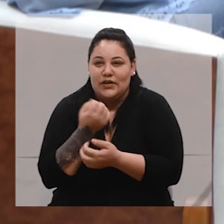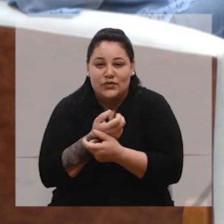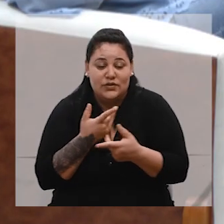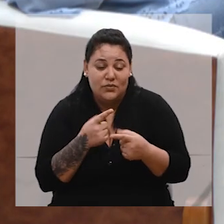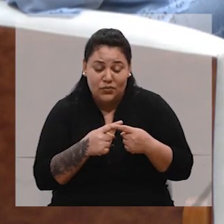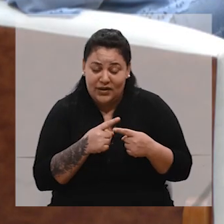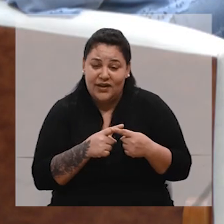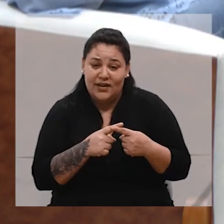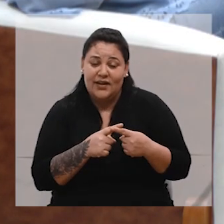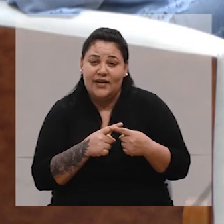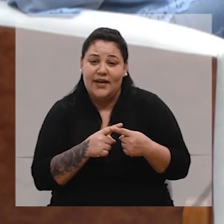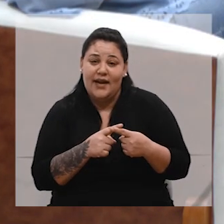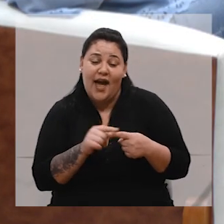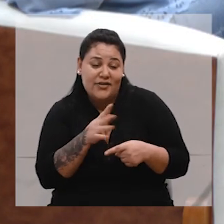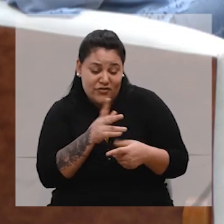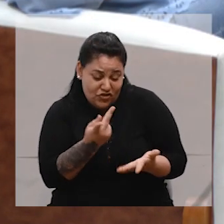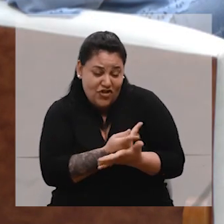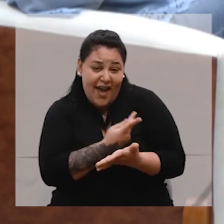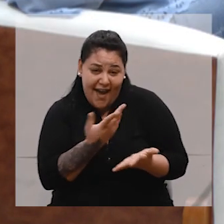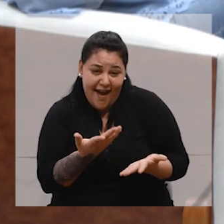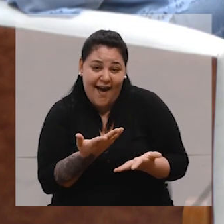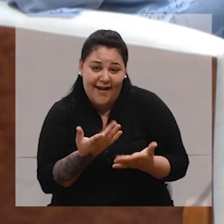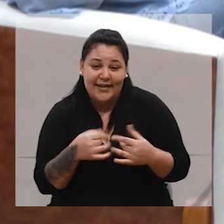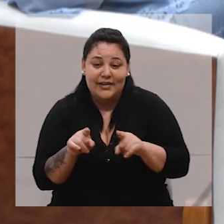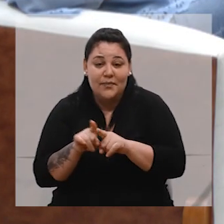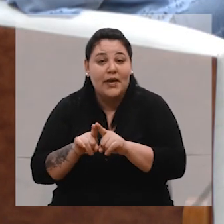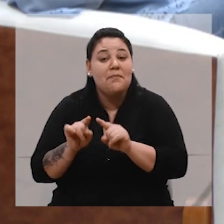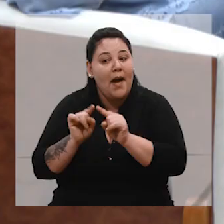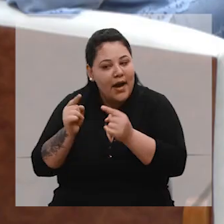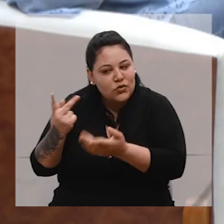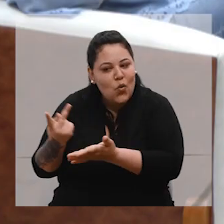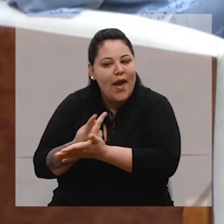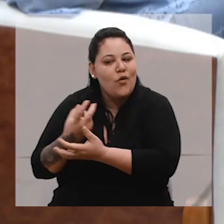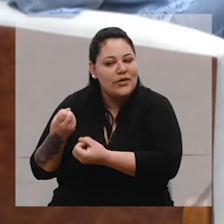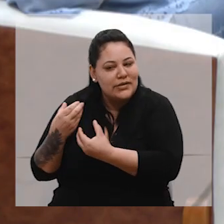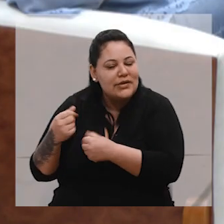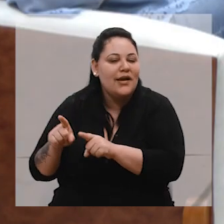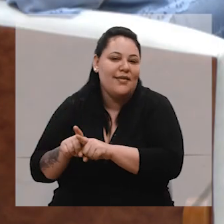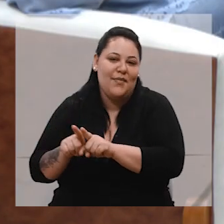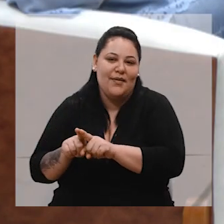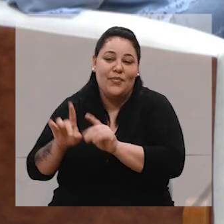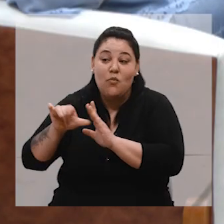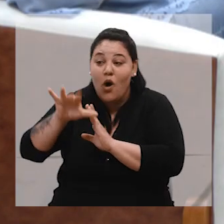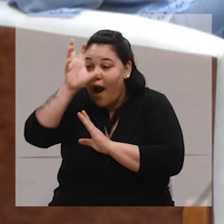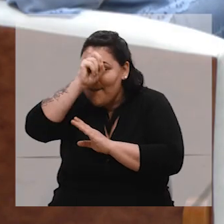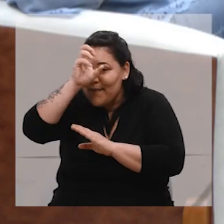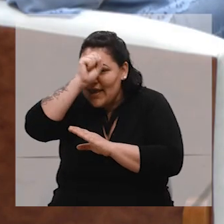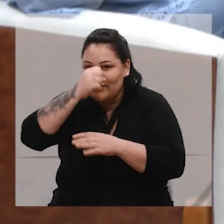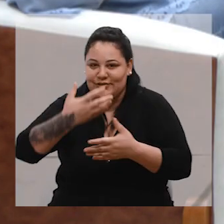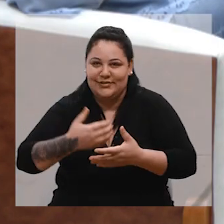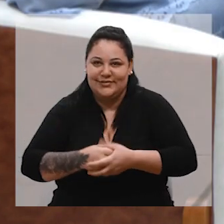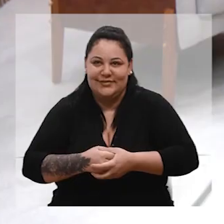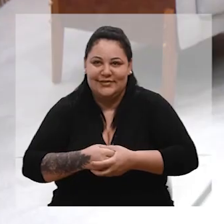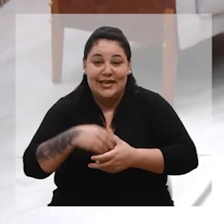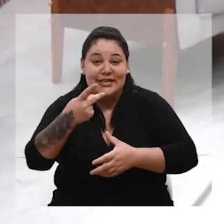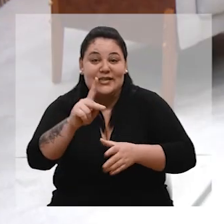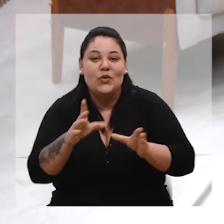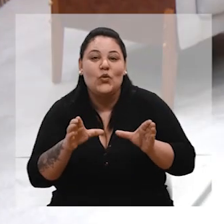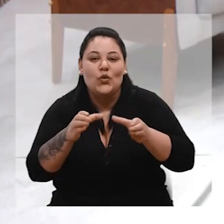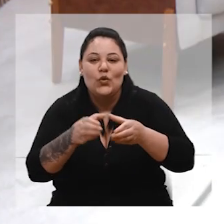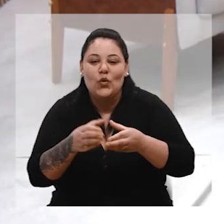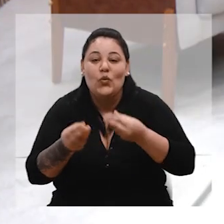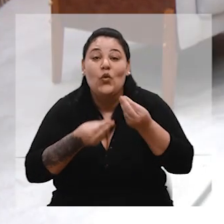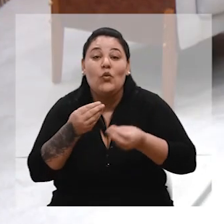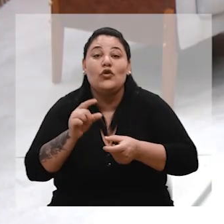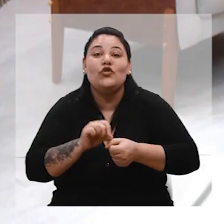decisão mesmo que ela não seja assertiva, porque muitas vezes a gente erra e do erro a gente pode tirar proveito, né, Irã? Esse teu time,